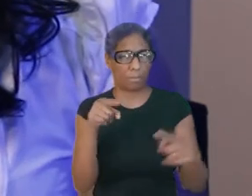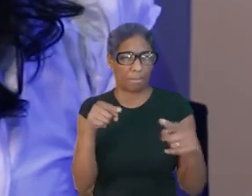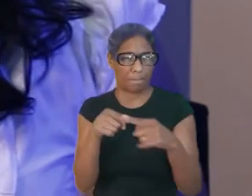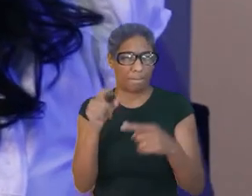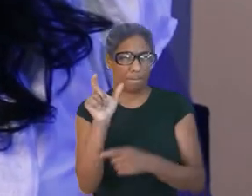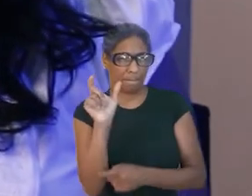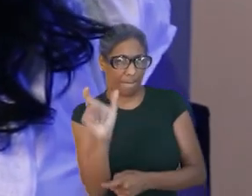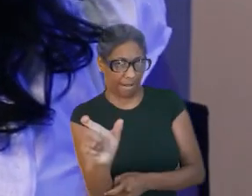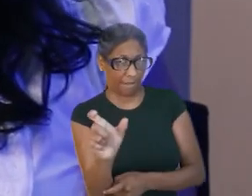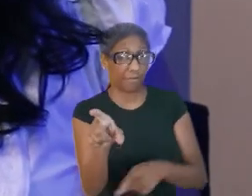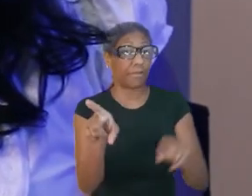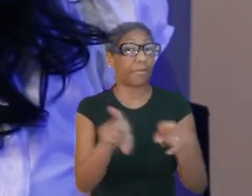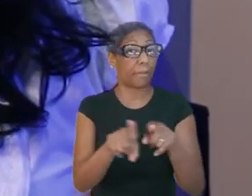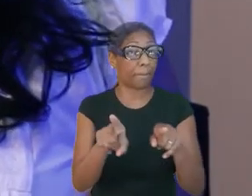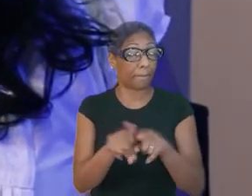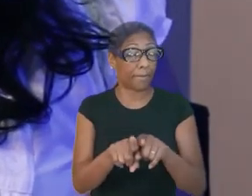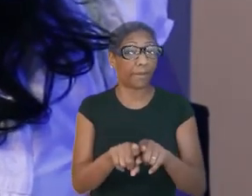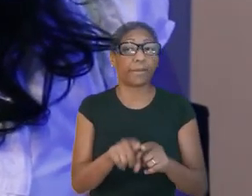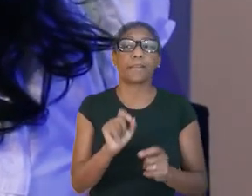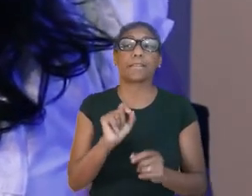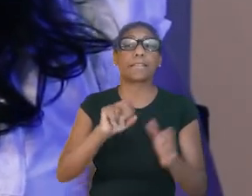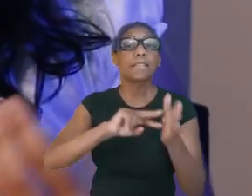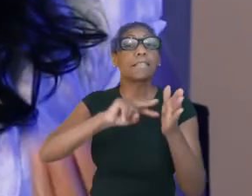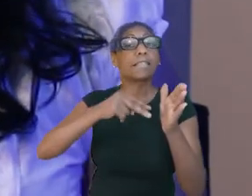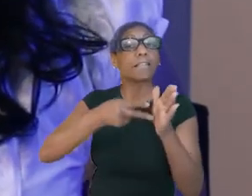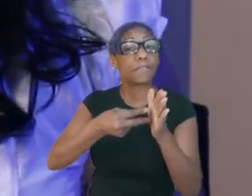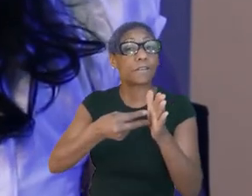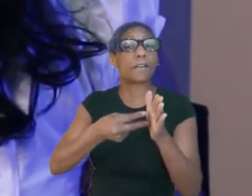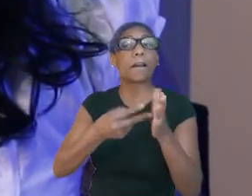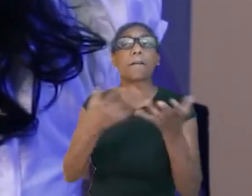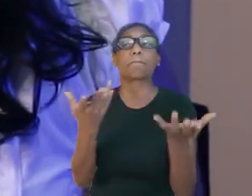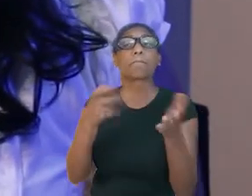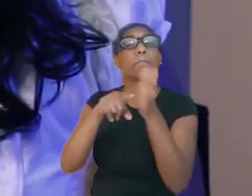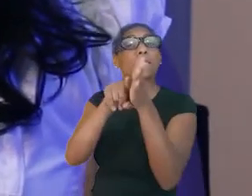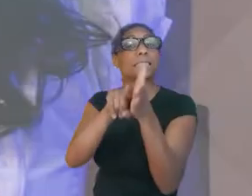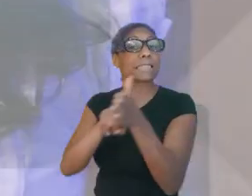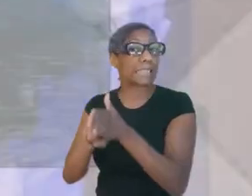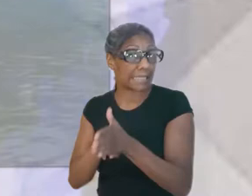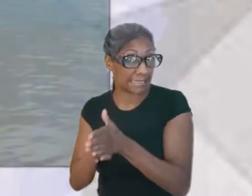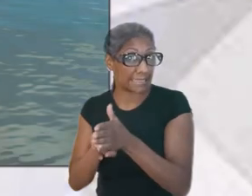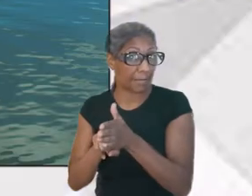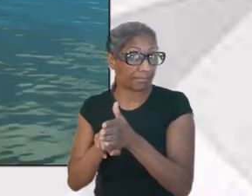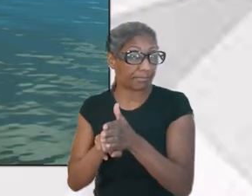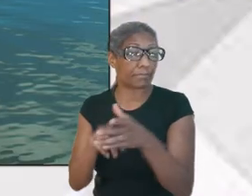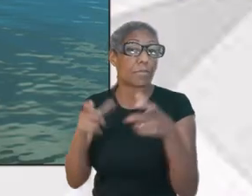nos interessa mais nesse momento, trata-se de uma vertente de pesquisa,